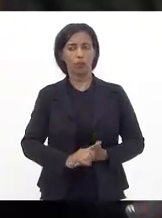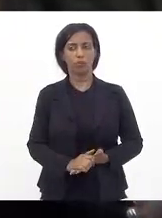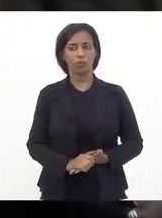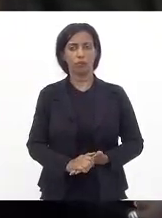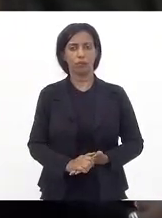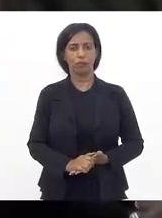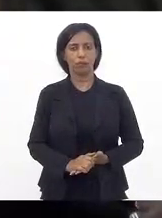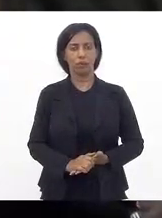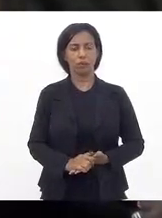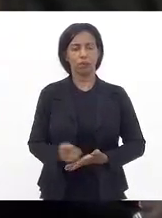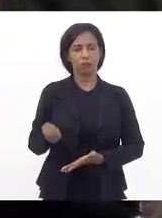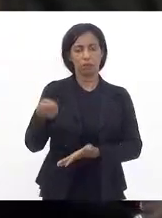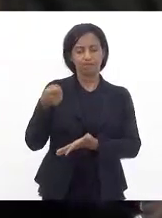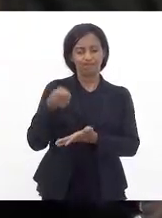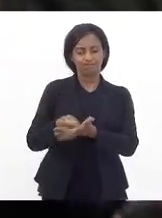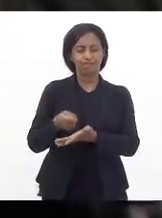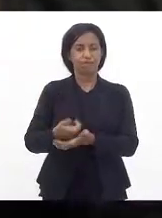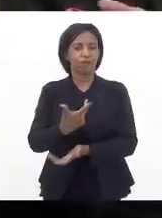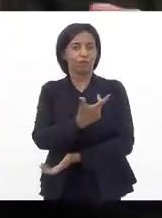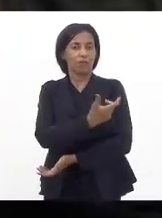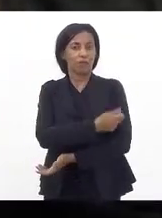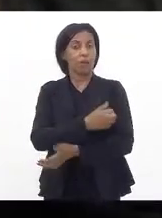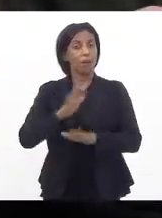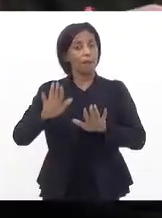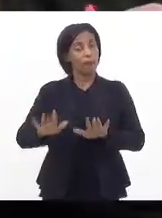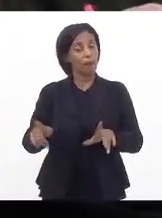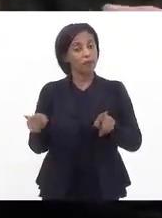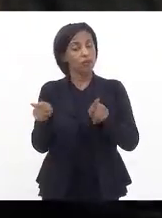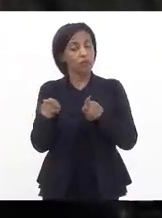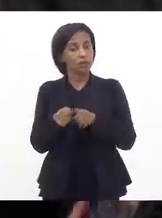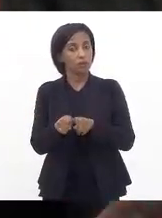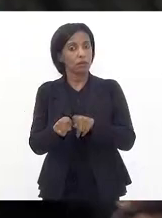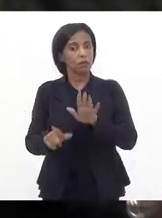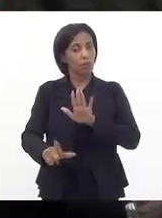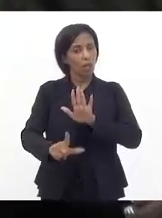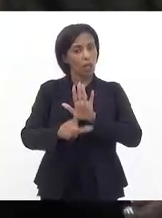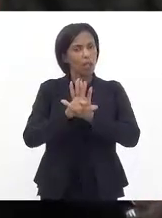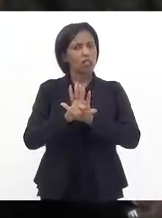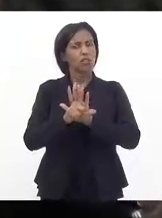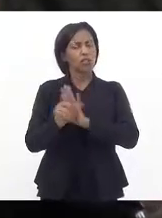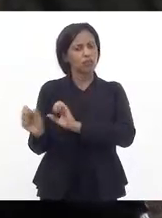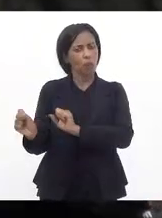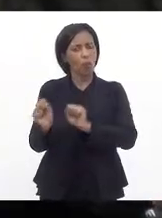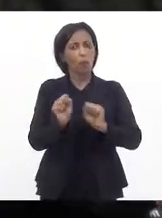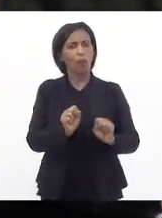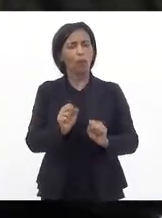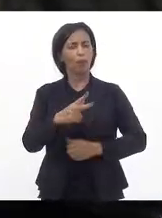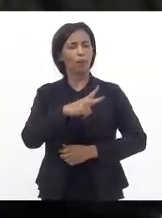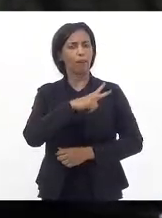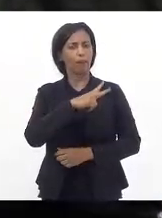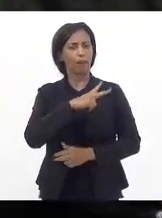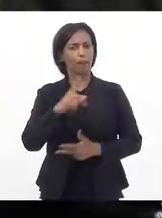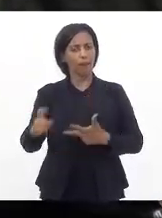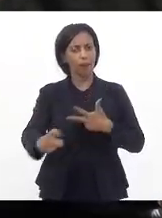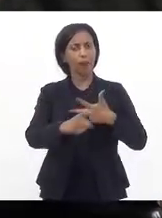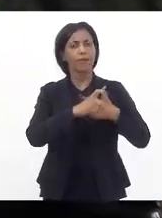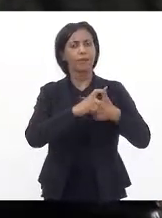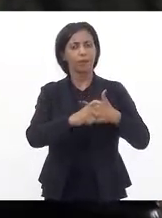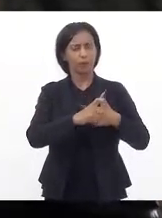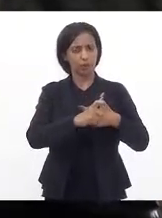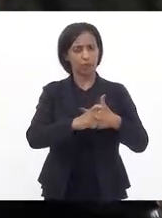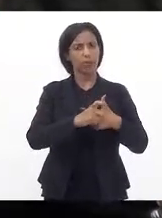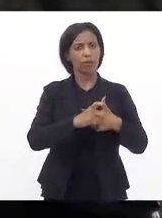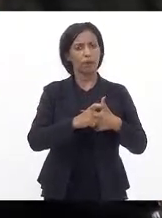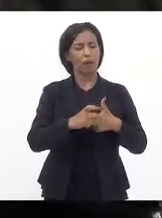ser compulsória a vacina Entretanto é legítima aos poderes em particular o poder executivo